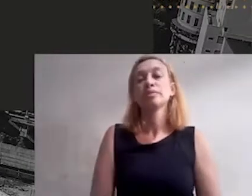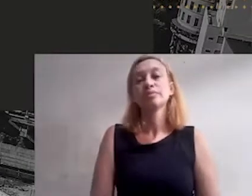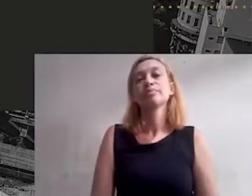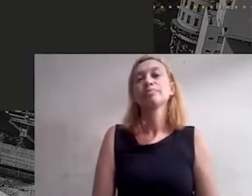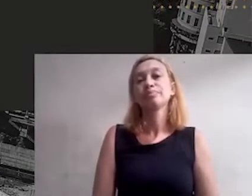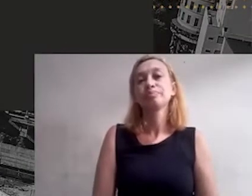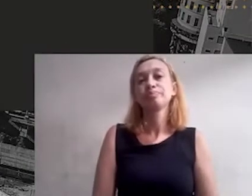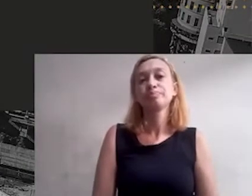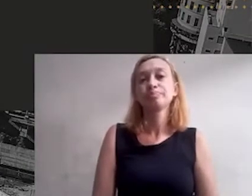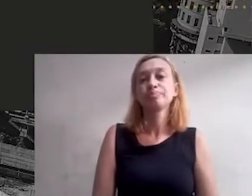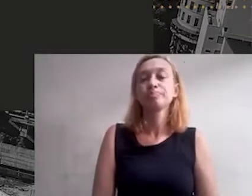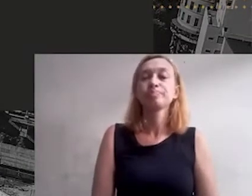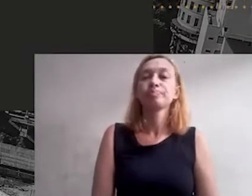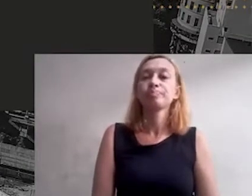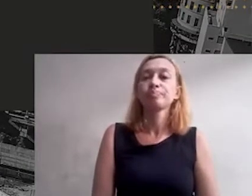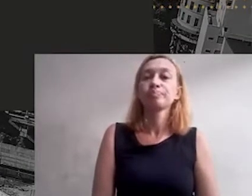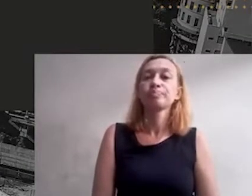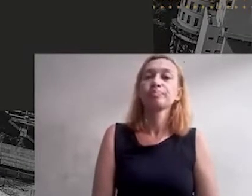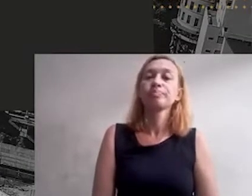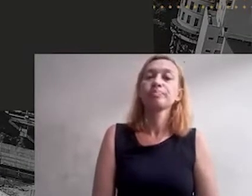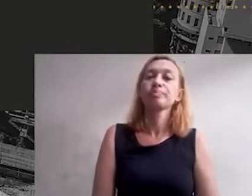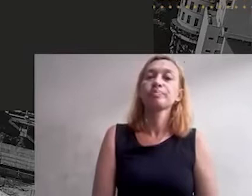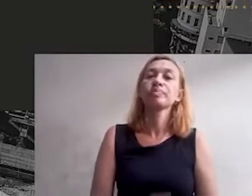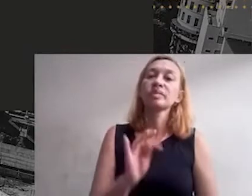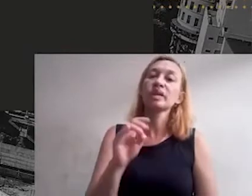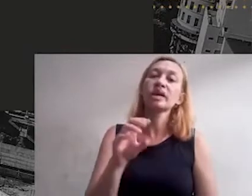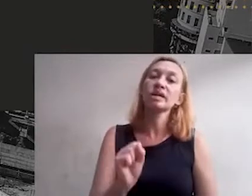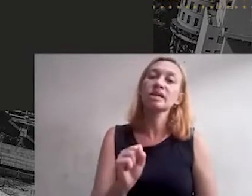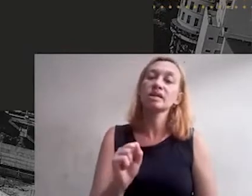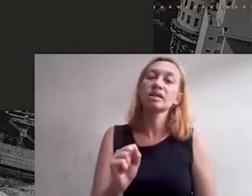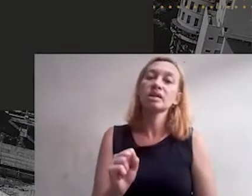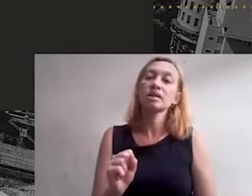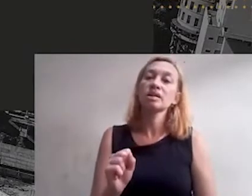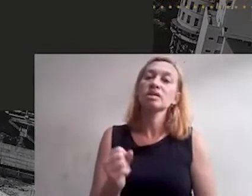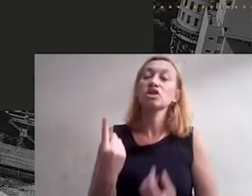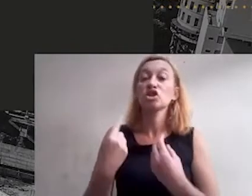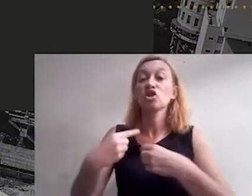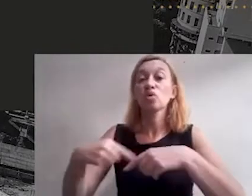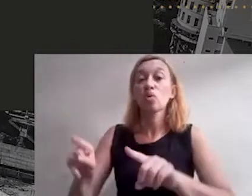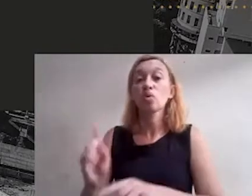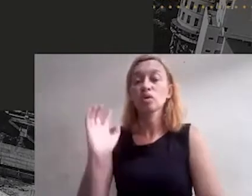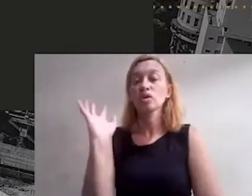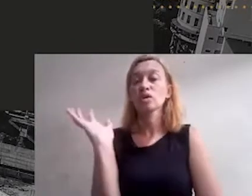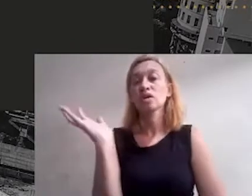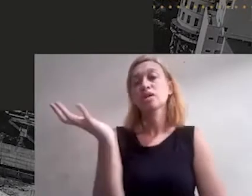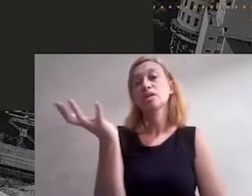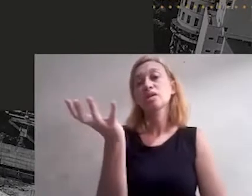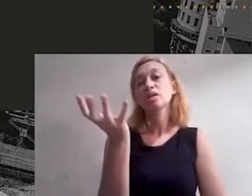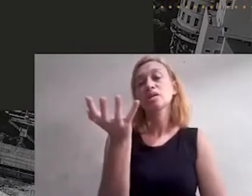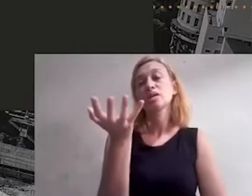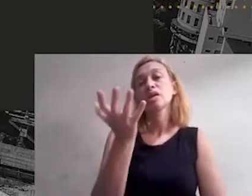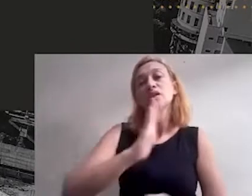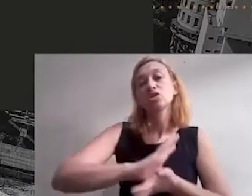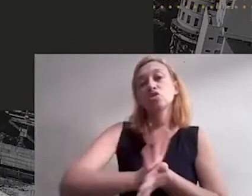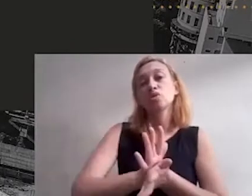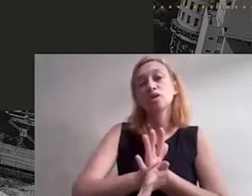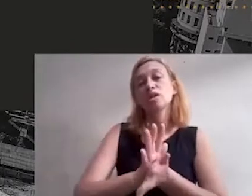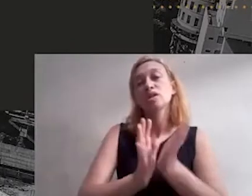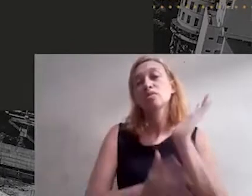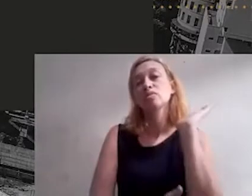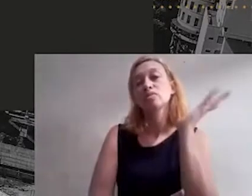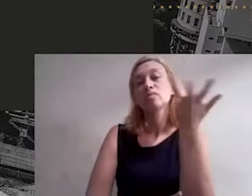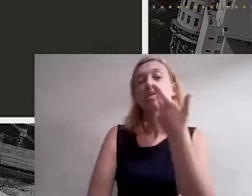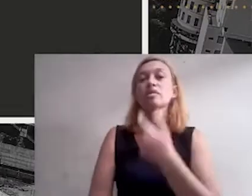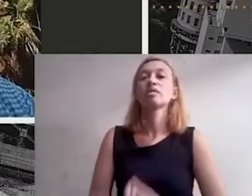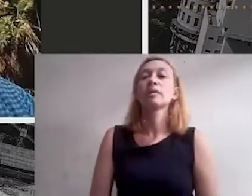dali essa tese de combater o desmatamento e fazendo a floresta valer mais em pé do que derrubar. Acho que eu vou